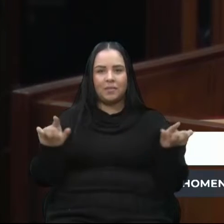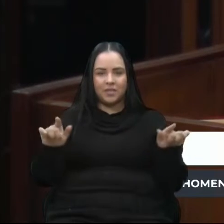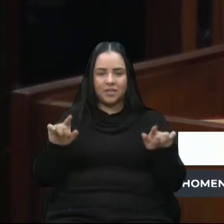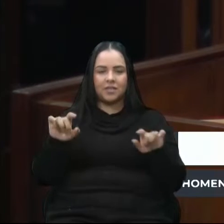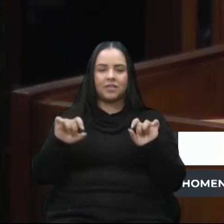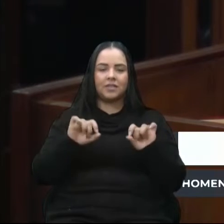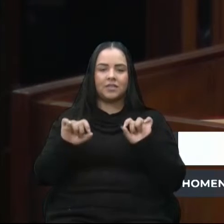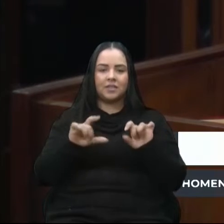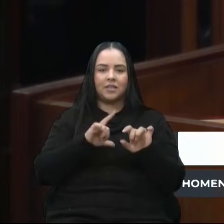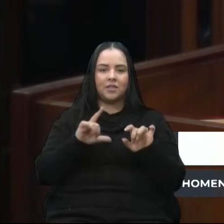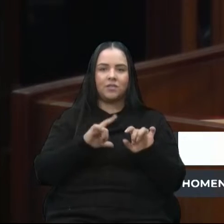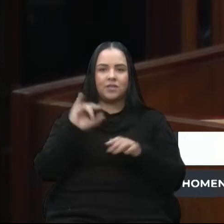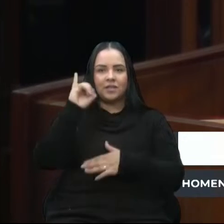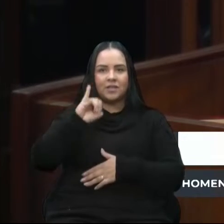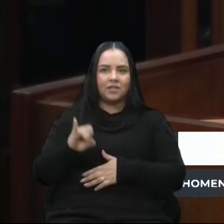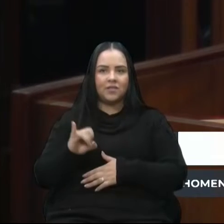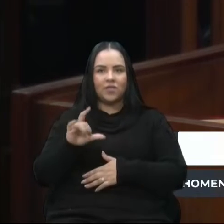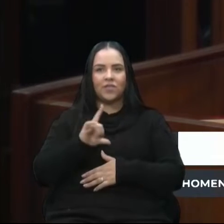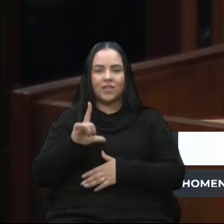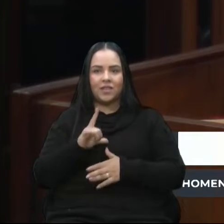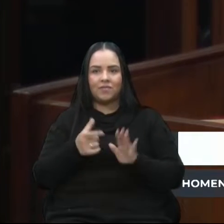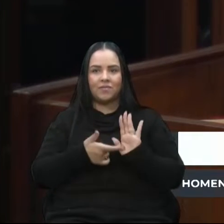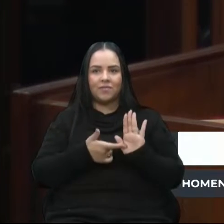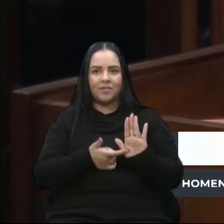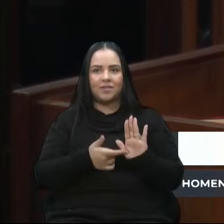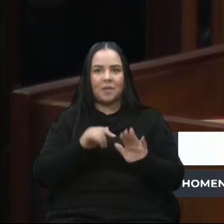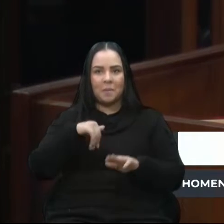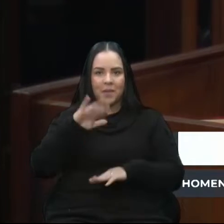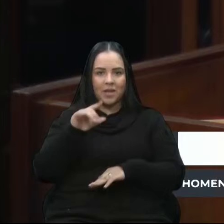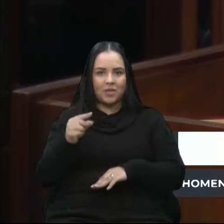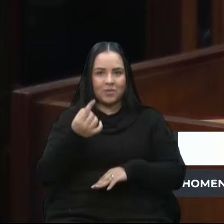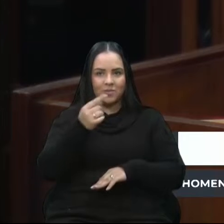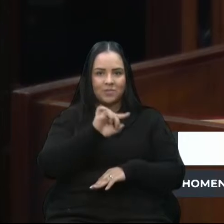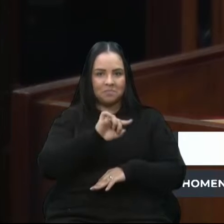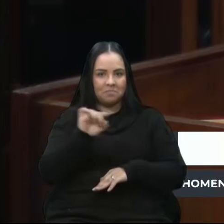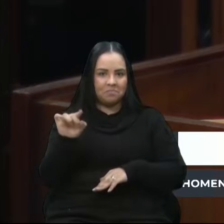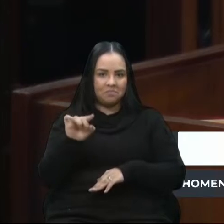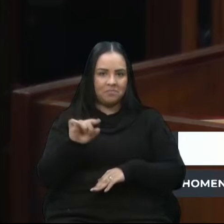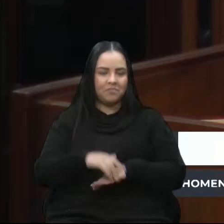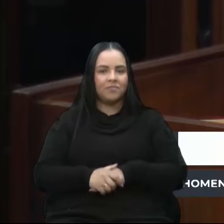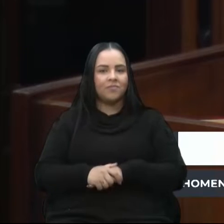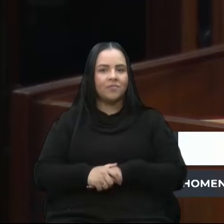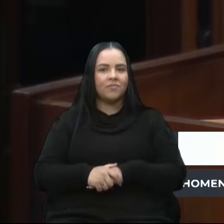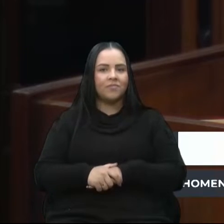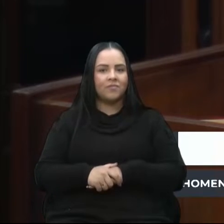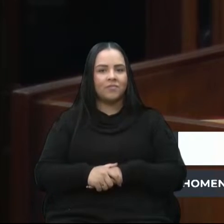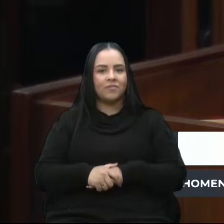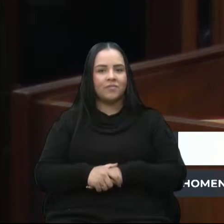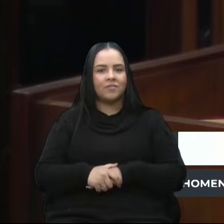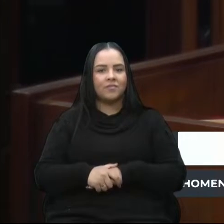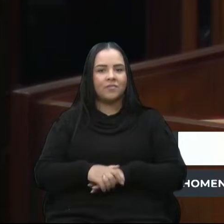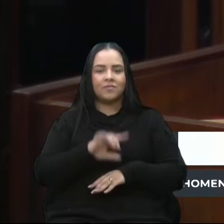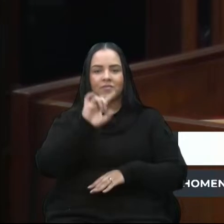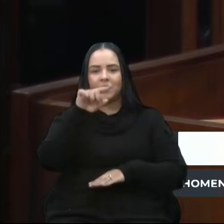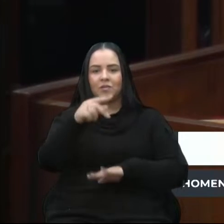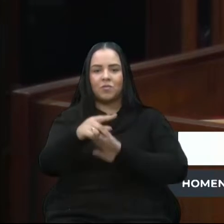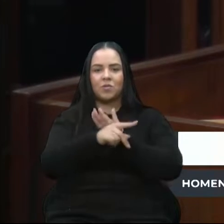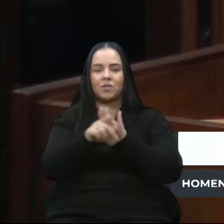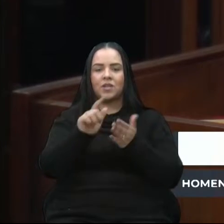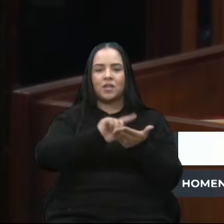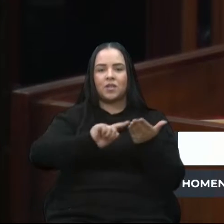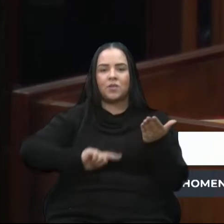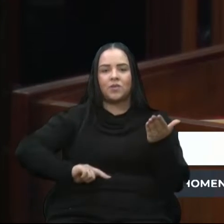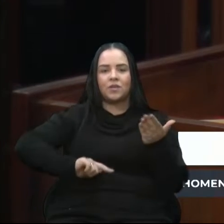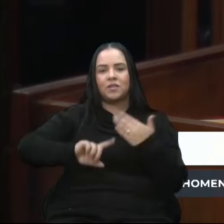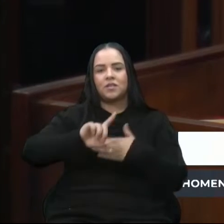alguns já têm, mas eu vou deixar na casa mais um exemplar, que é uma consolidação da literatura de 100